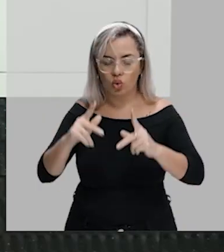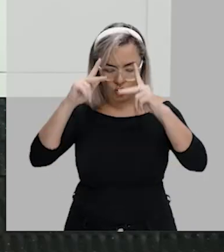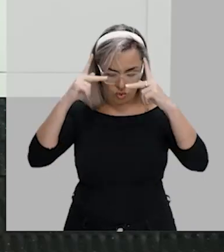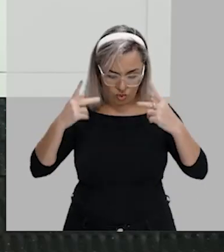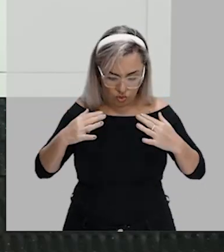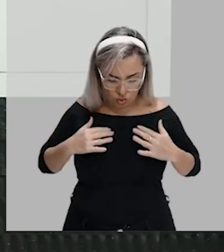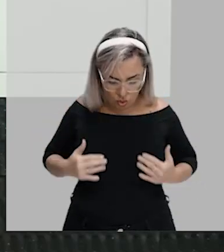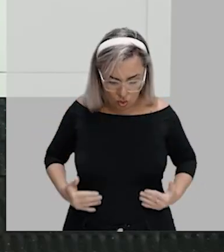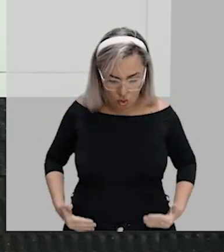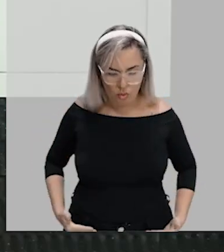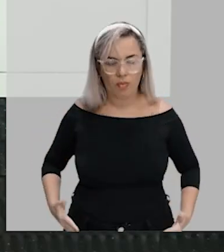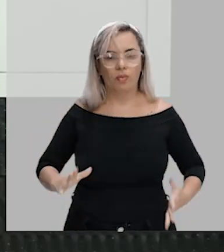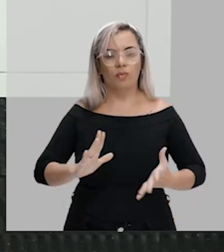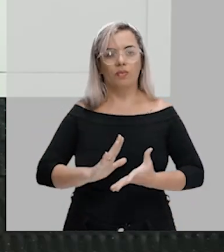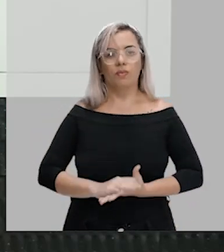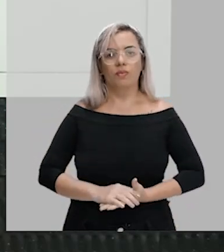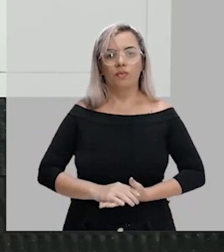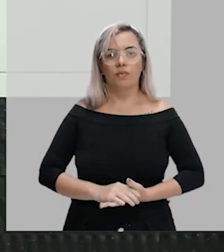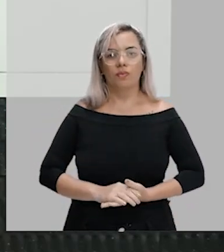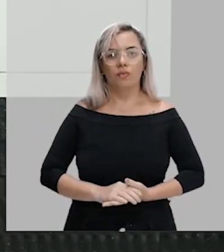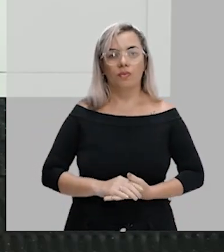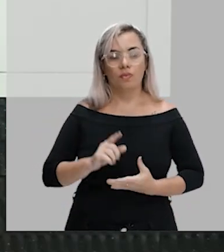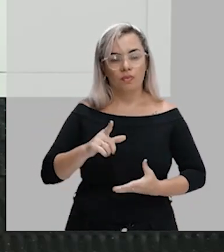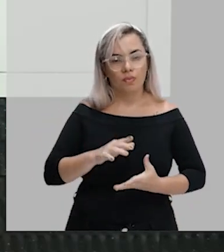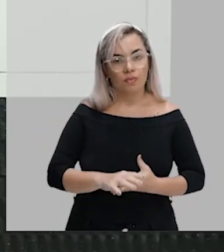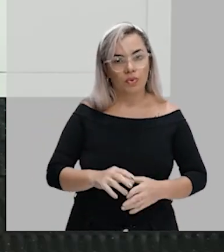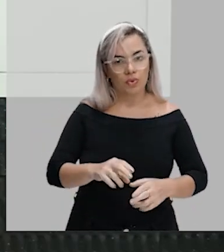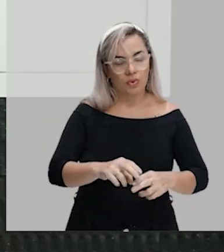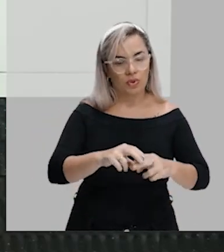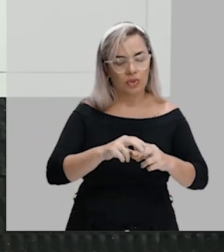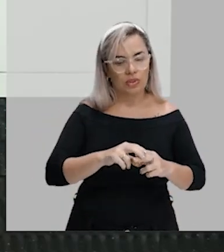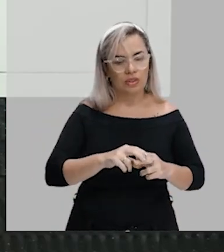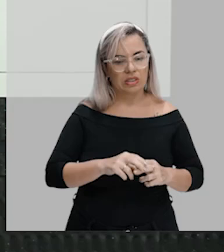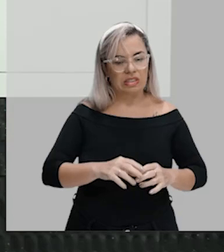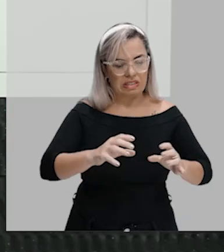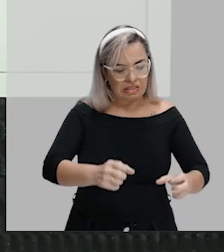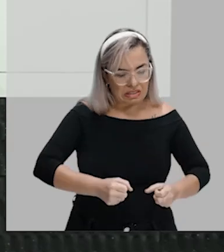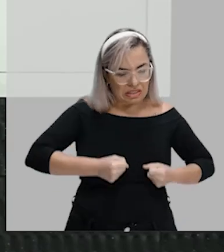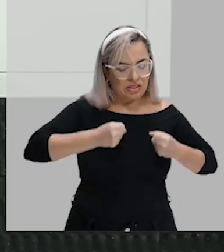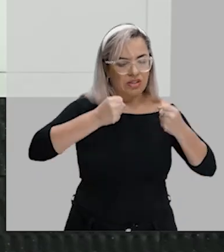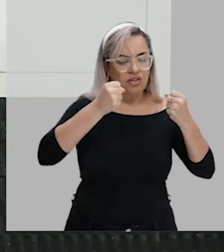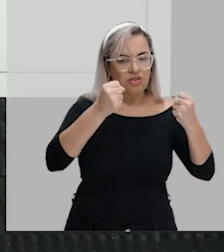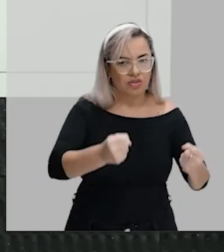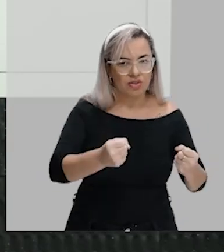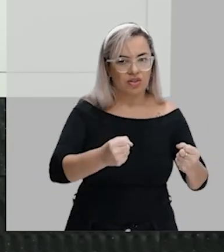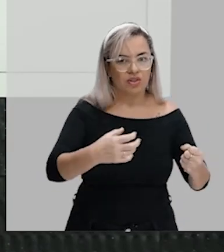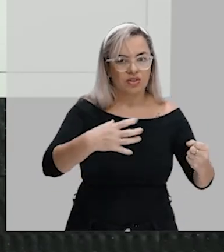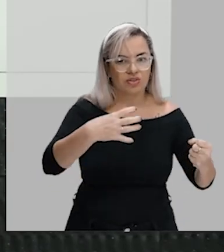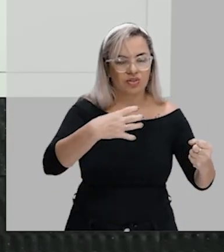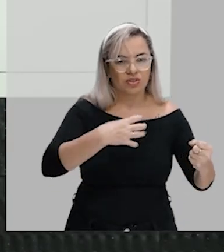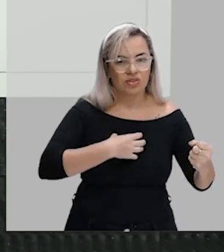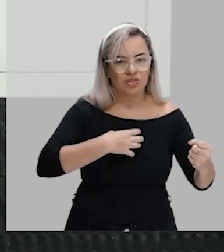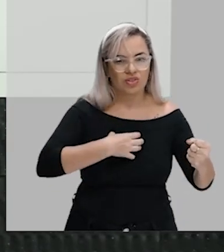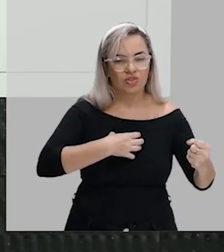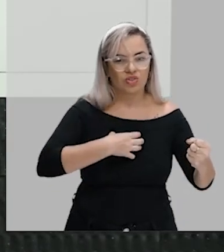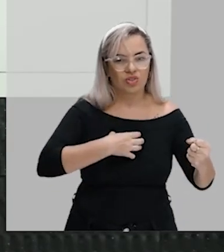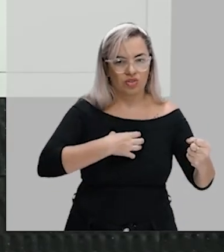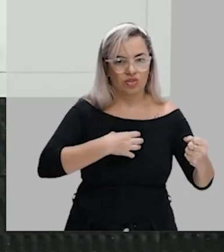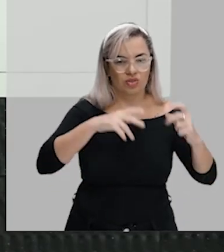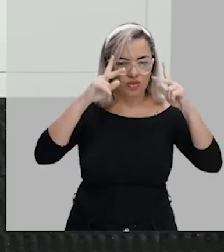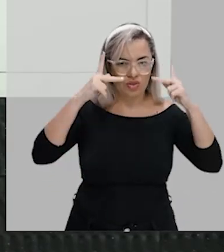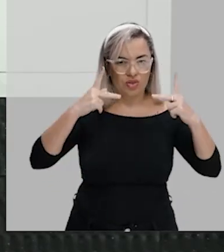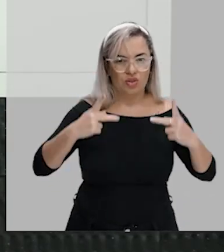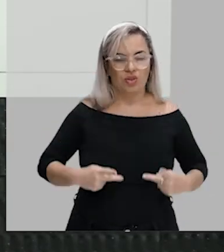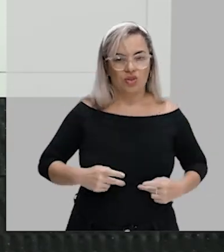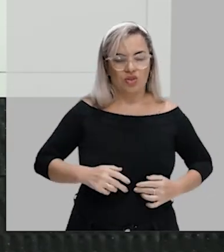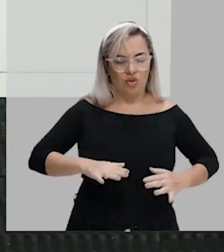né, da intensidade desse som, você vai conseguir sentir as partículas batendo no seu corpo, tá certo? Então